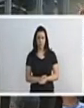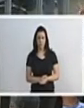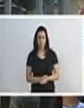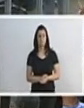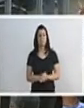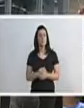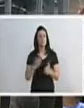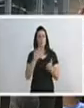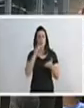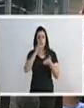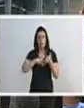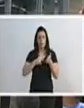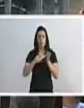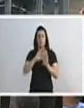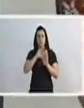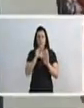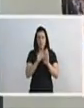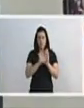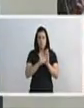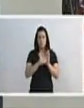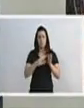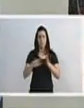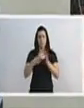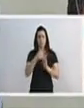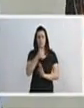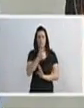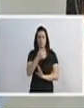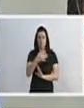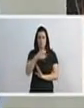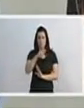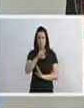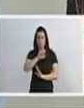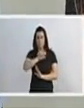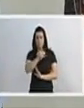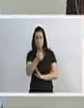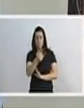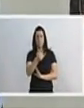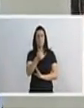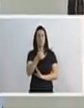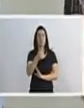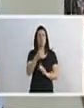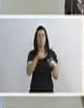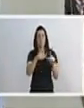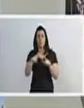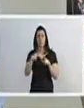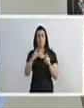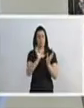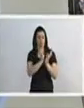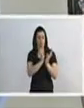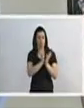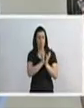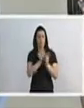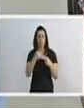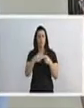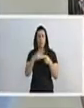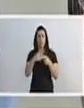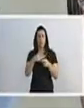Encaminho o requerimento pela ordem. Requerimento 1458, votos de congratulações à APAE pela eleição da